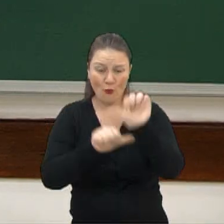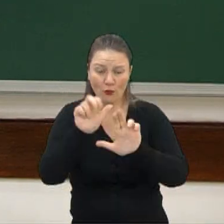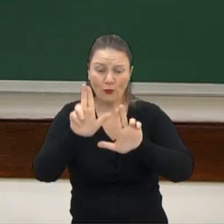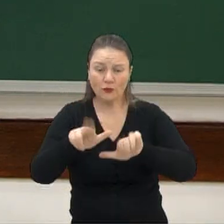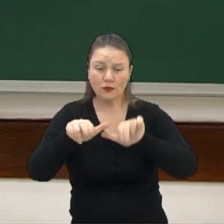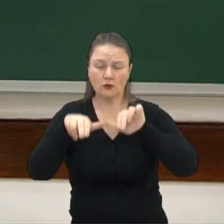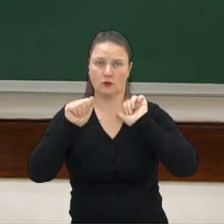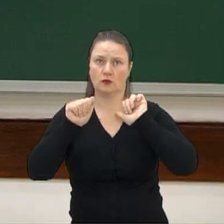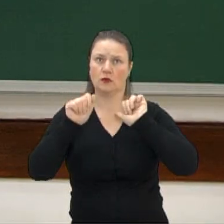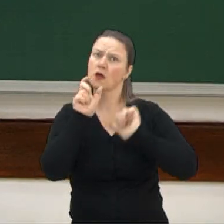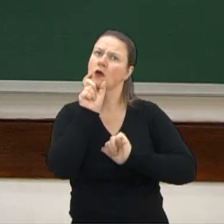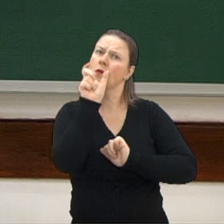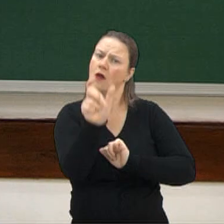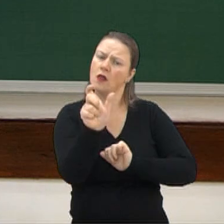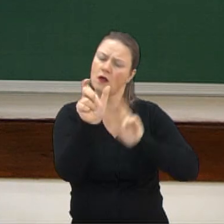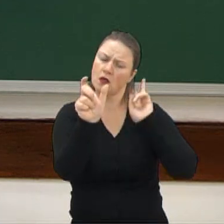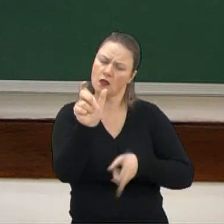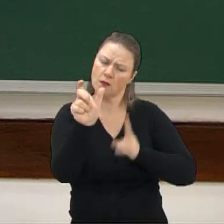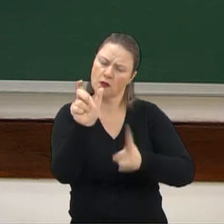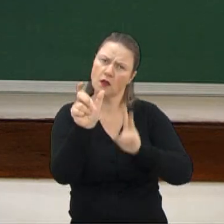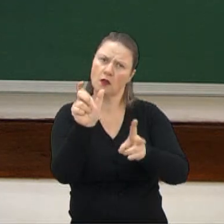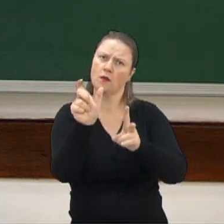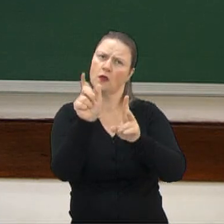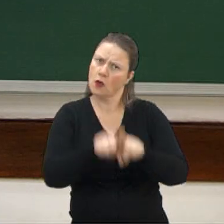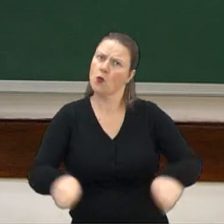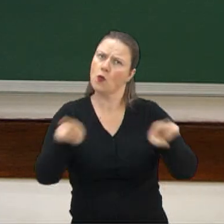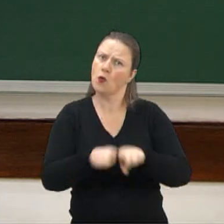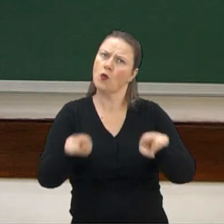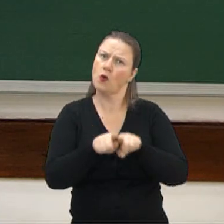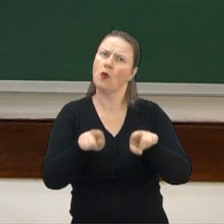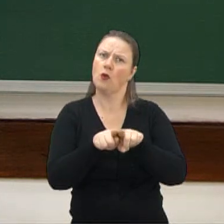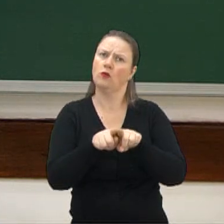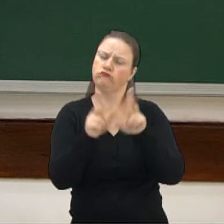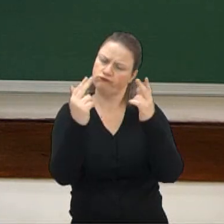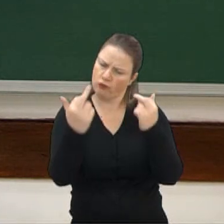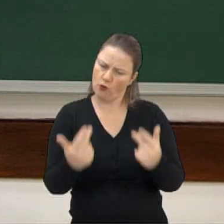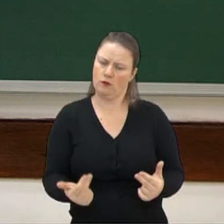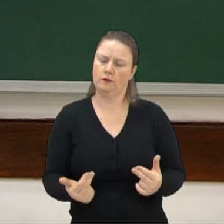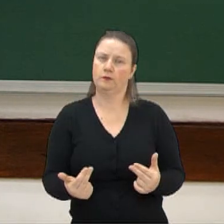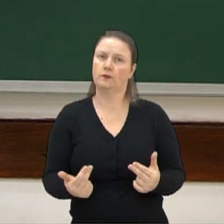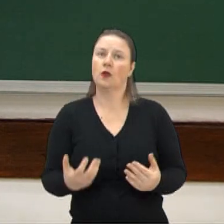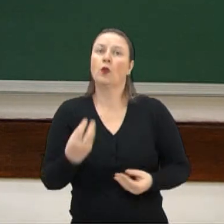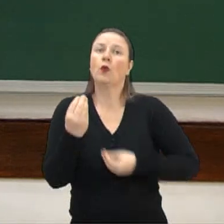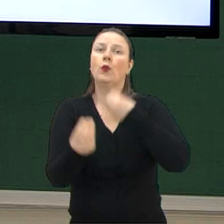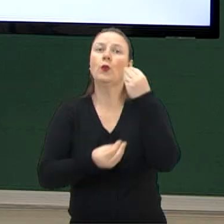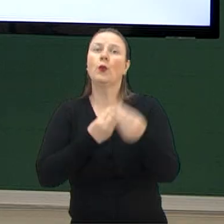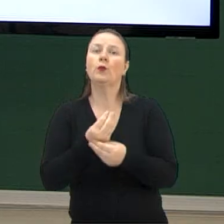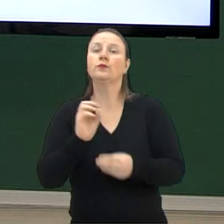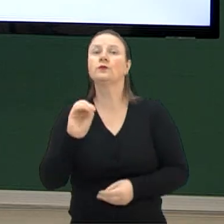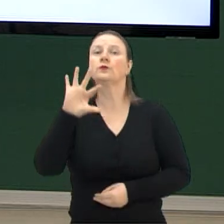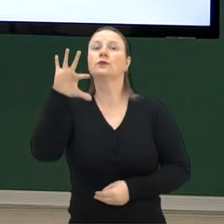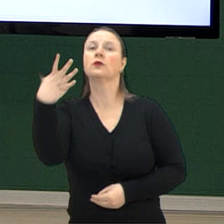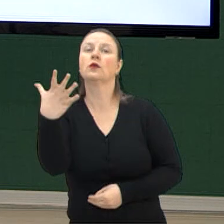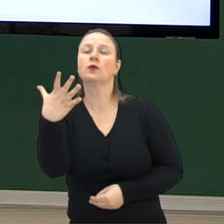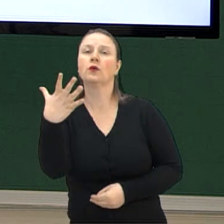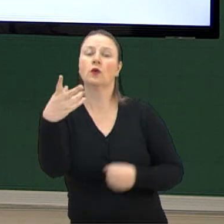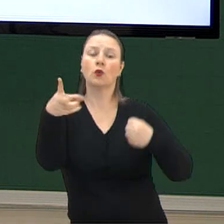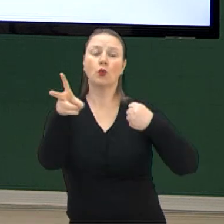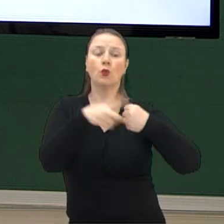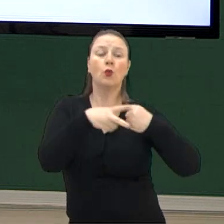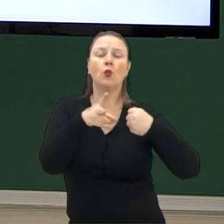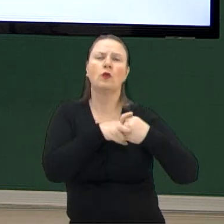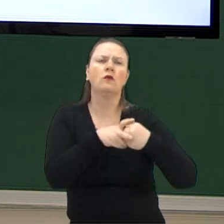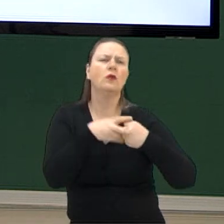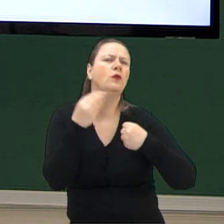mesmo jeito. E indicam as circunstâncias em que ocorrem as ações verbais. Então,